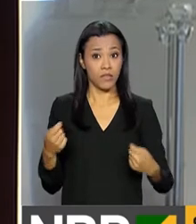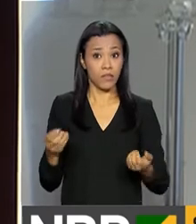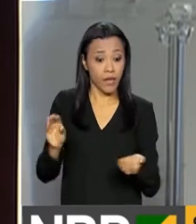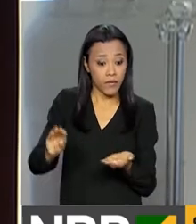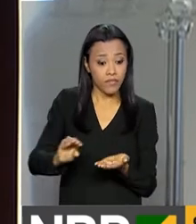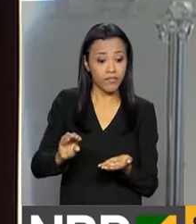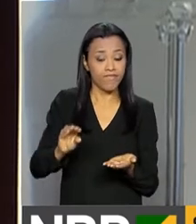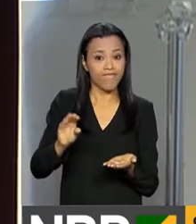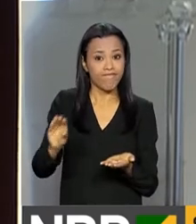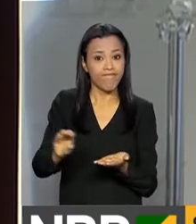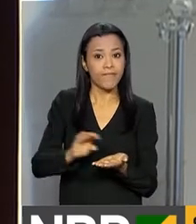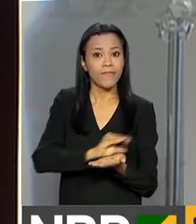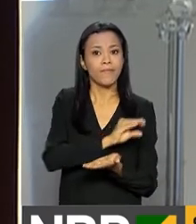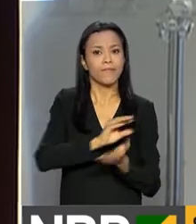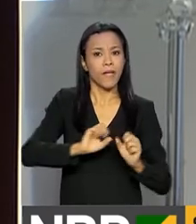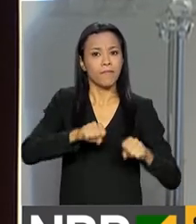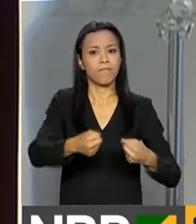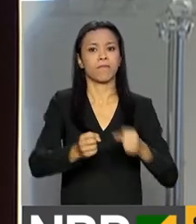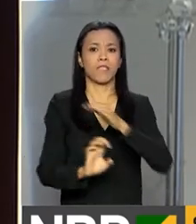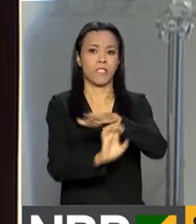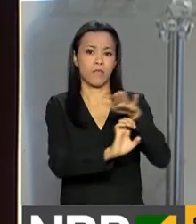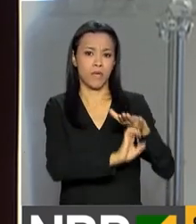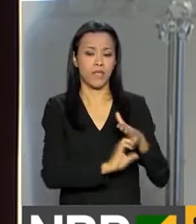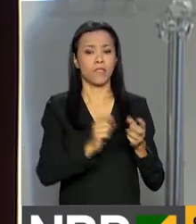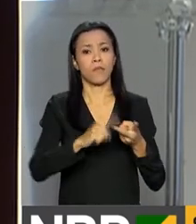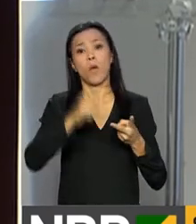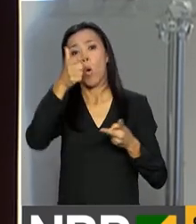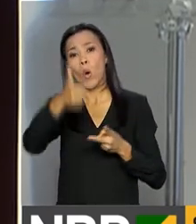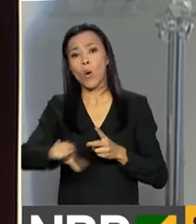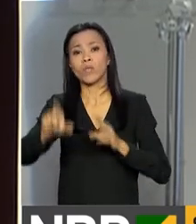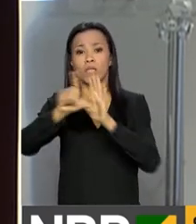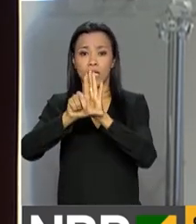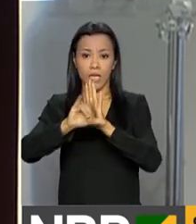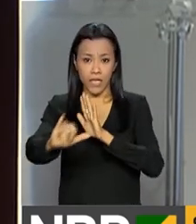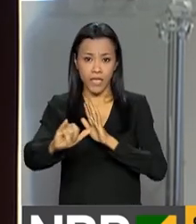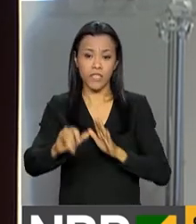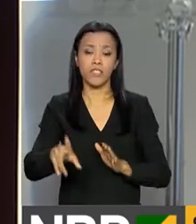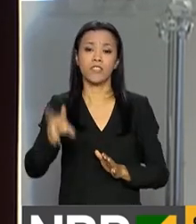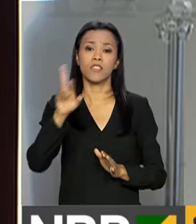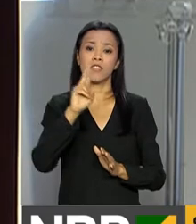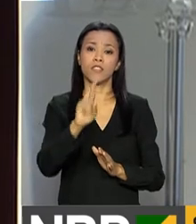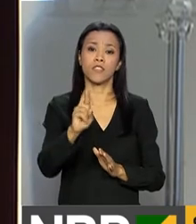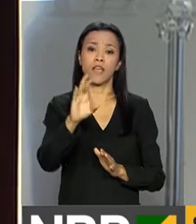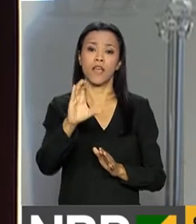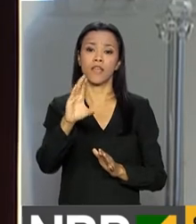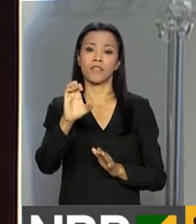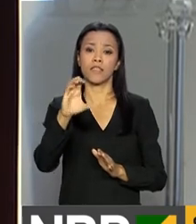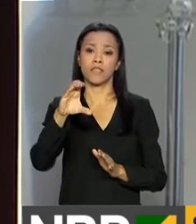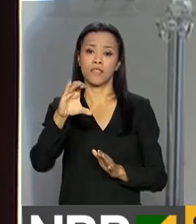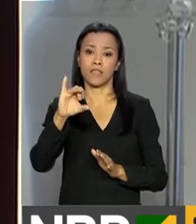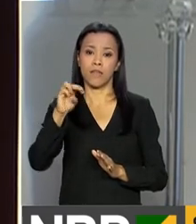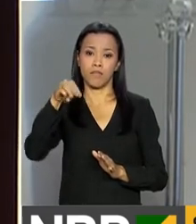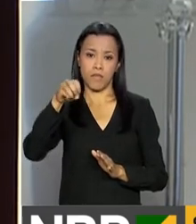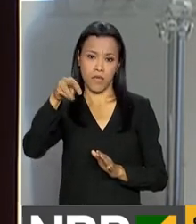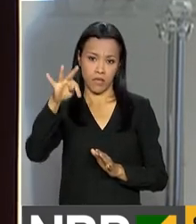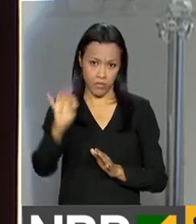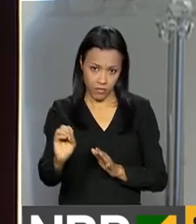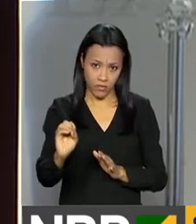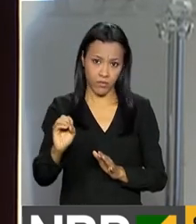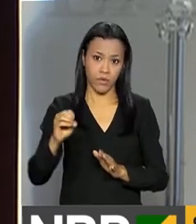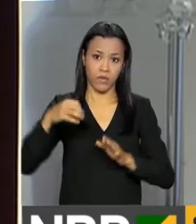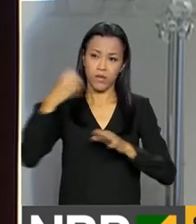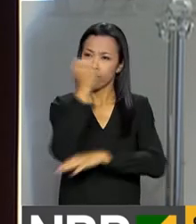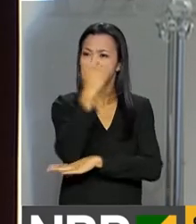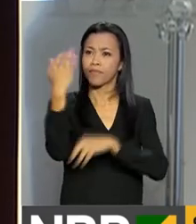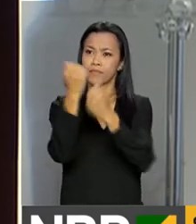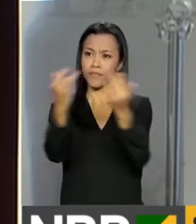nas nossas empresas. Nós temos a lei do licenciamento ambiental, que o acordo está quase fechado. Eu estive ontem com o ministro do Meio Ambiente, que